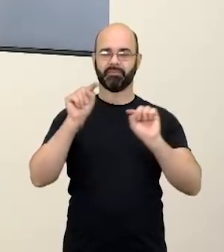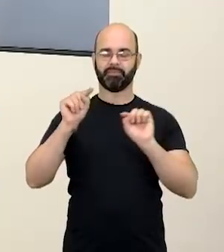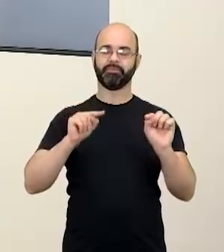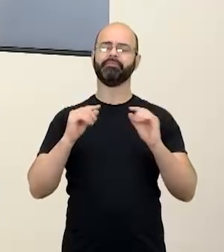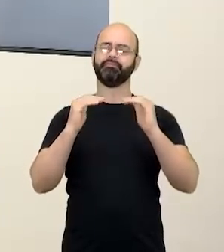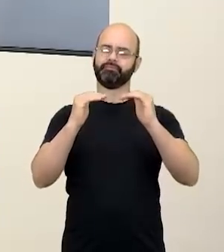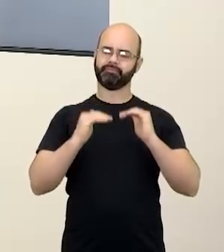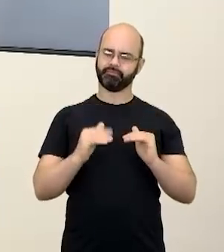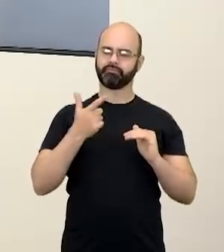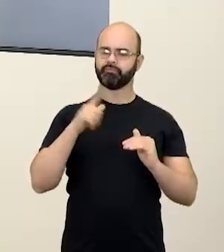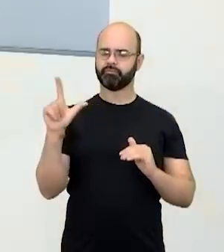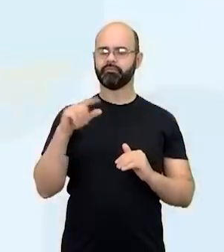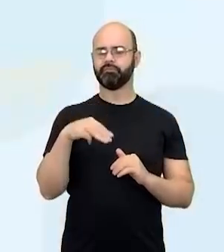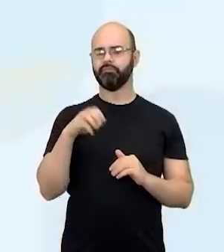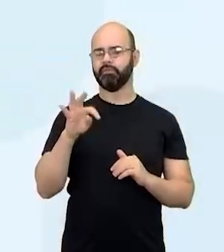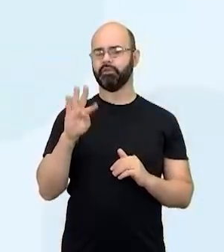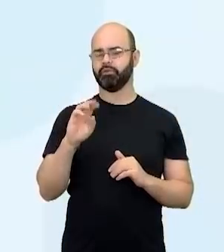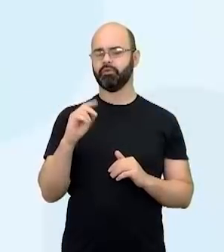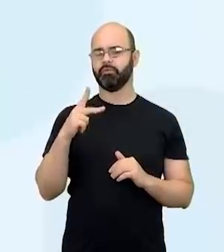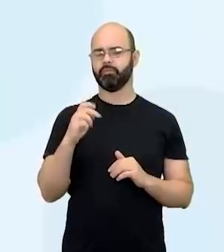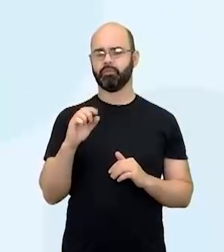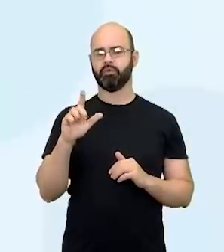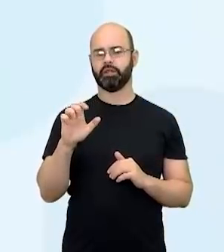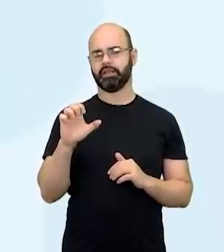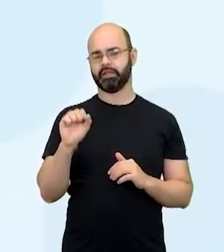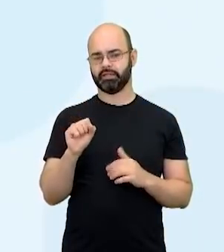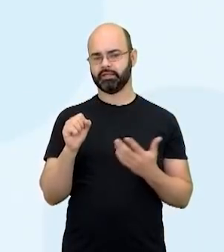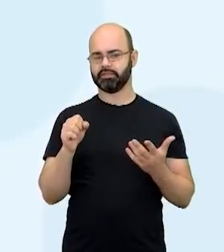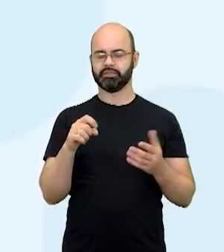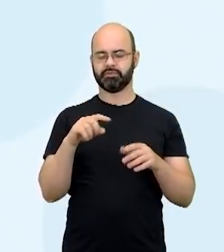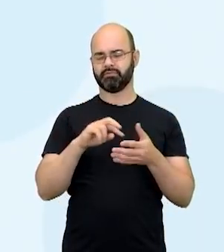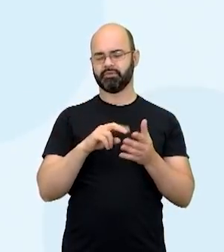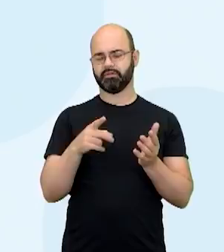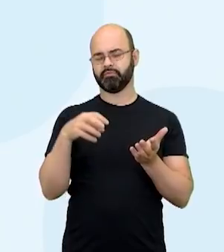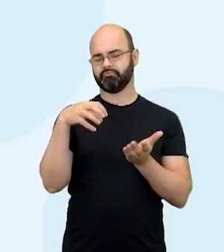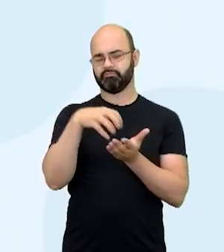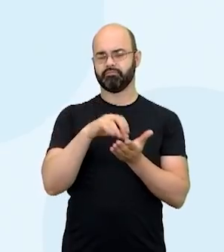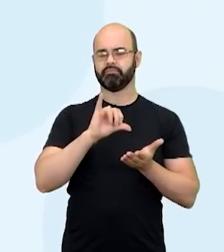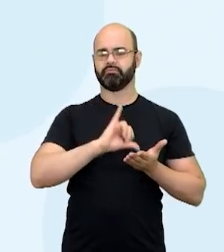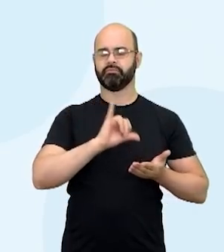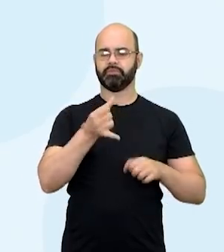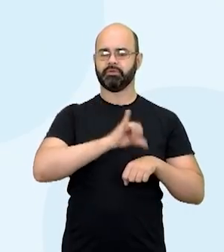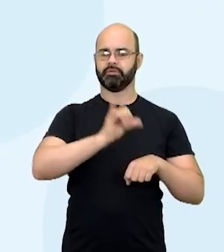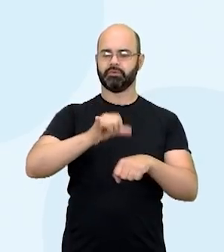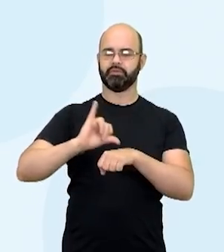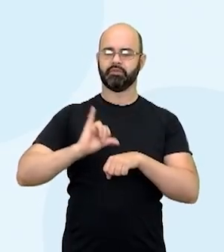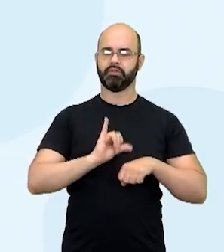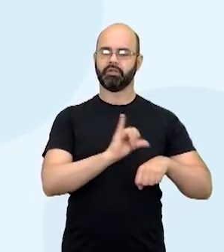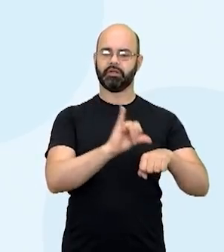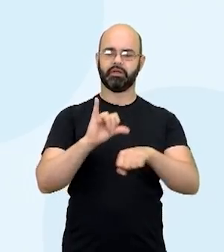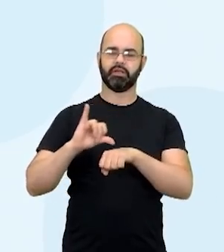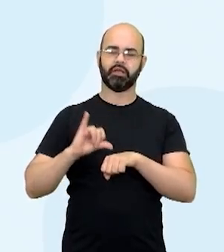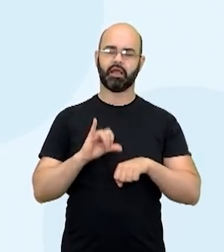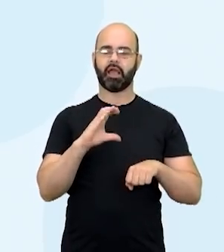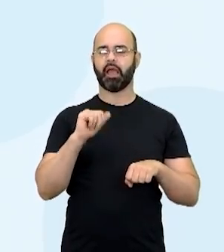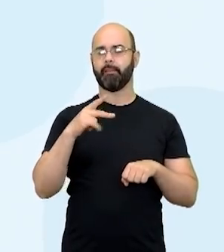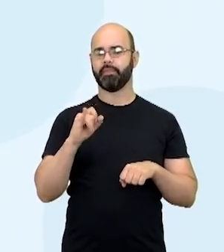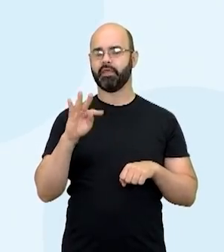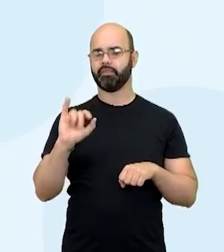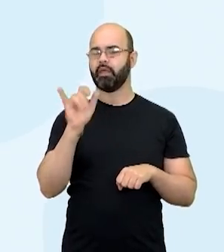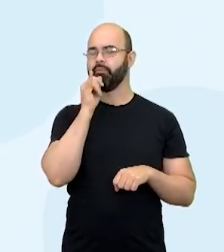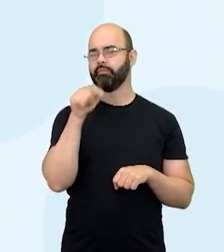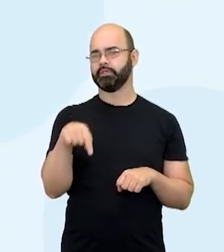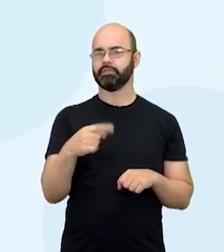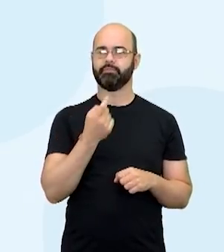vem as metrópoles, né, que aí são praticamente as capitais do Brasil e cidades importantes, né, como é o caso de Campinas aqui em